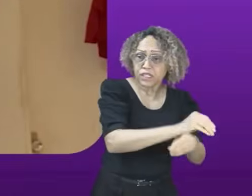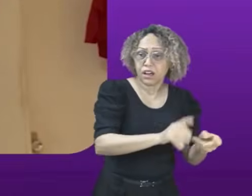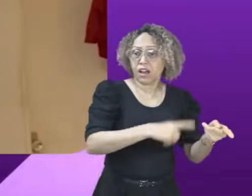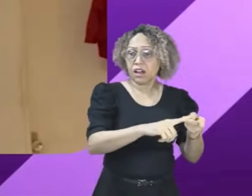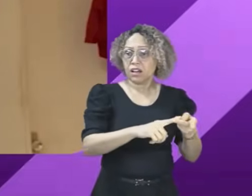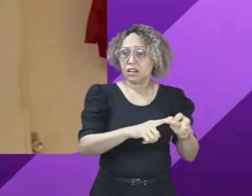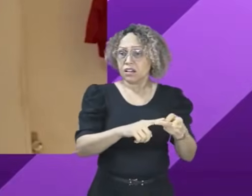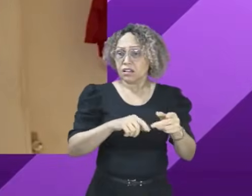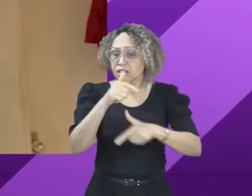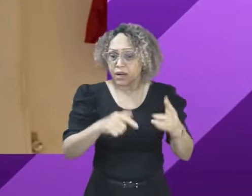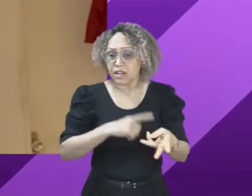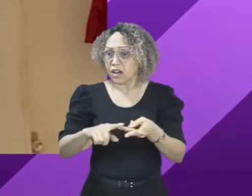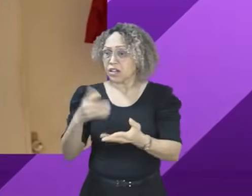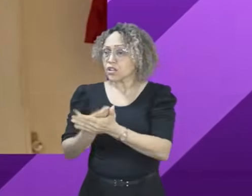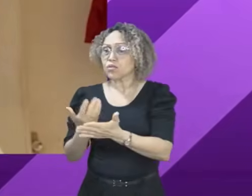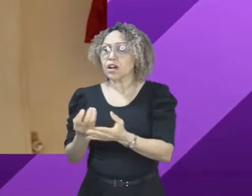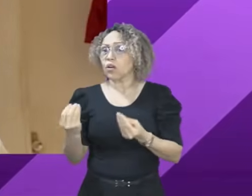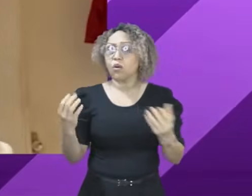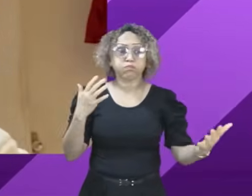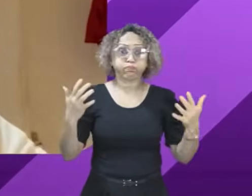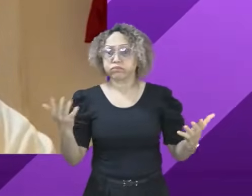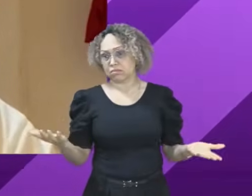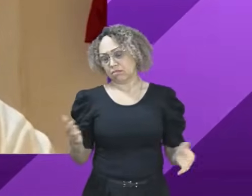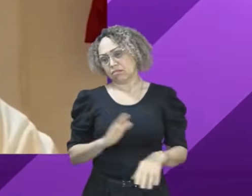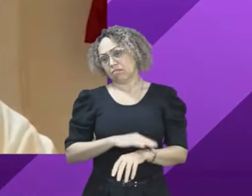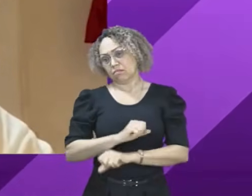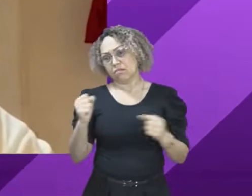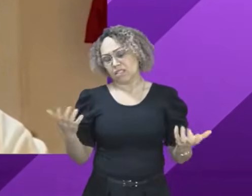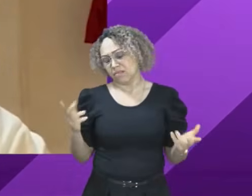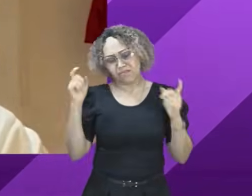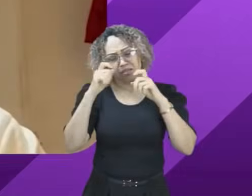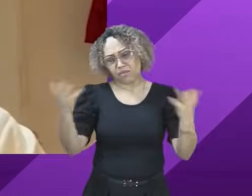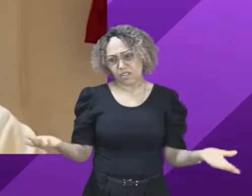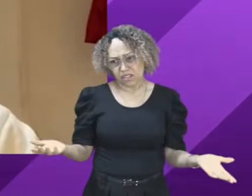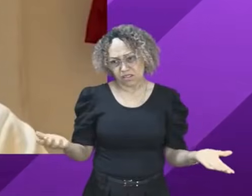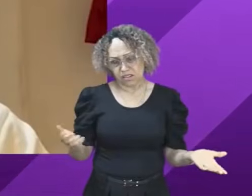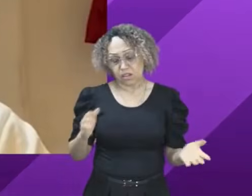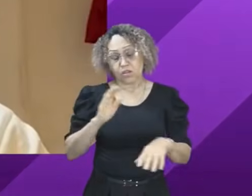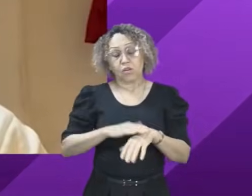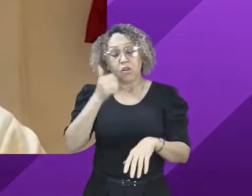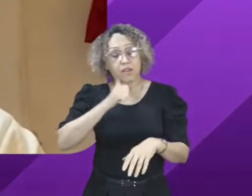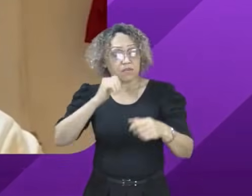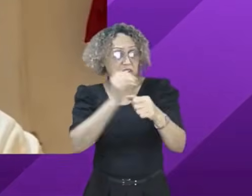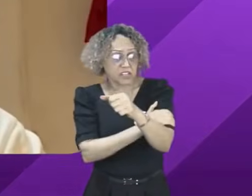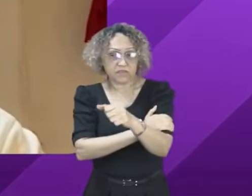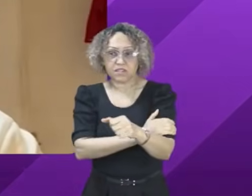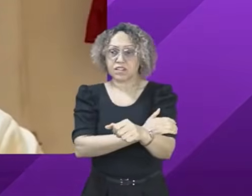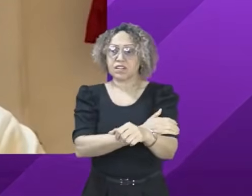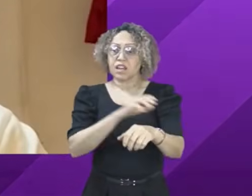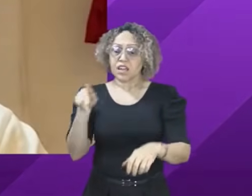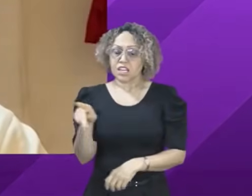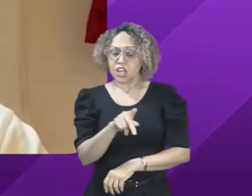seu sagrado, são corpos altamente vulneráveis. É o feminismo das educadoras populares,